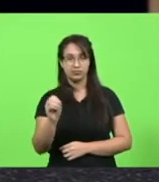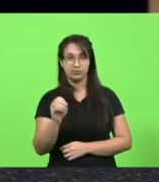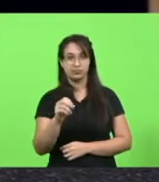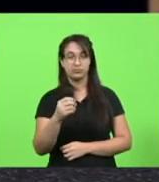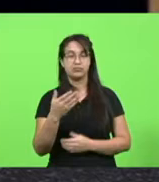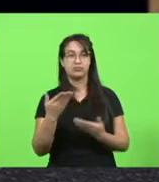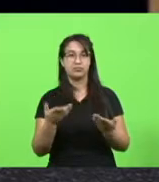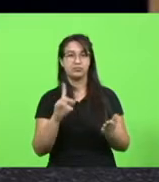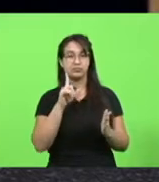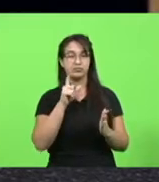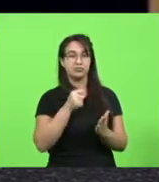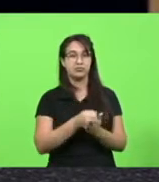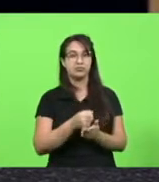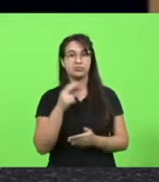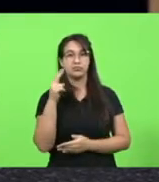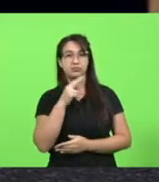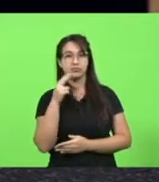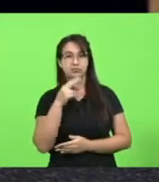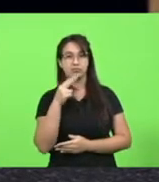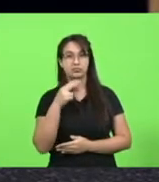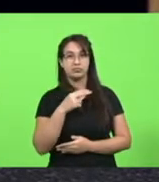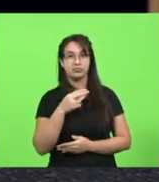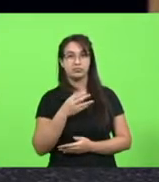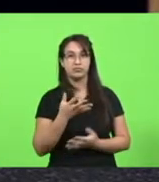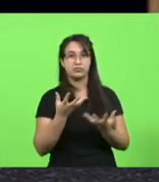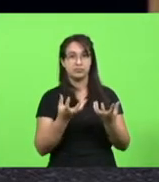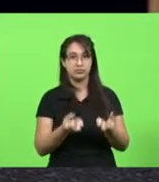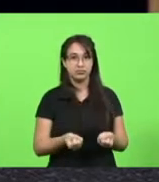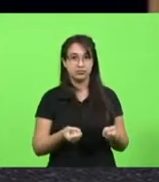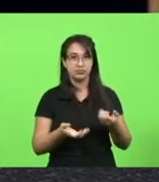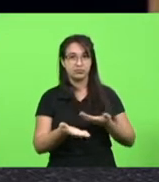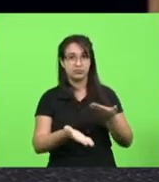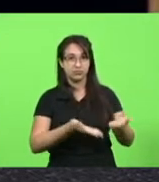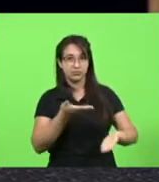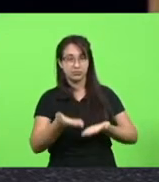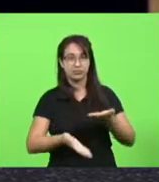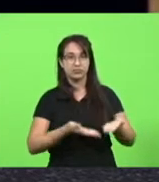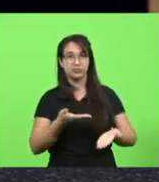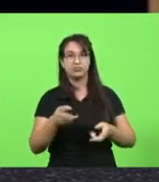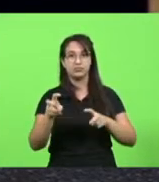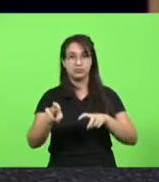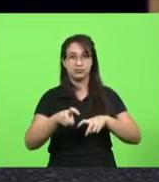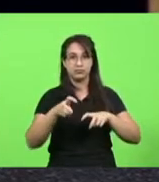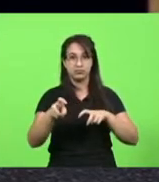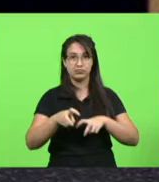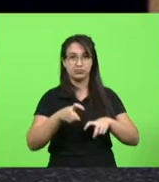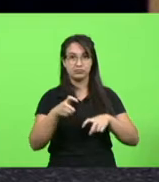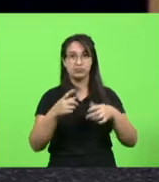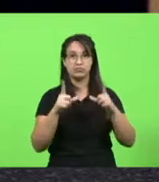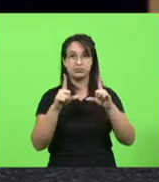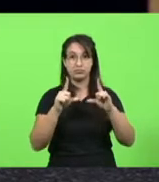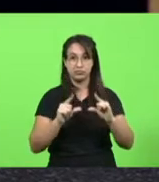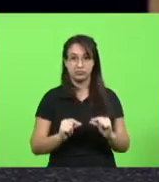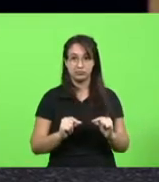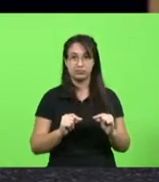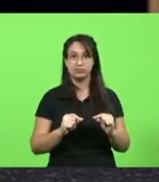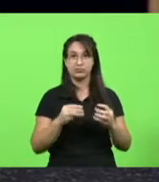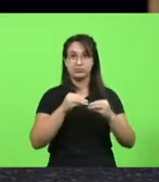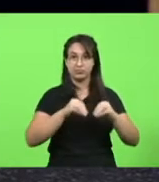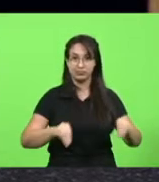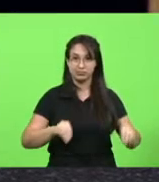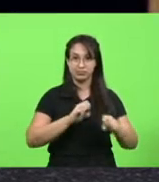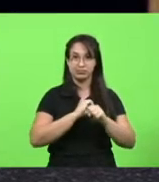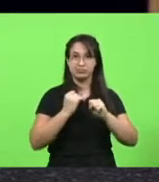de amparo aos agricultores familiares do Brasil para mitigar os impactos socioeconômicos da